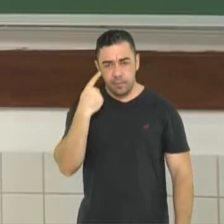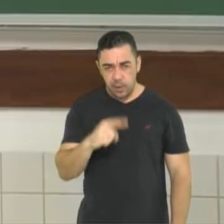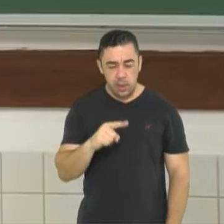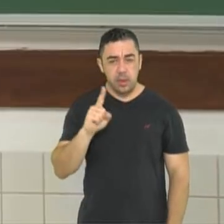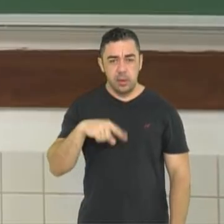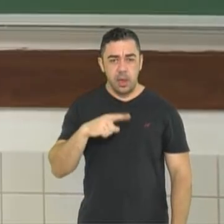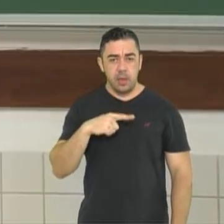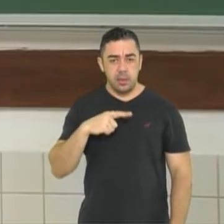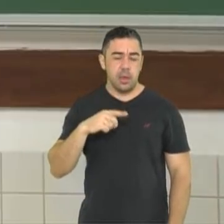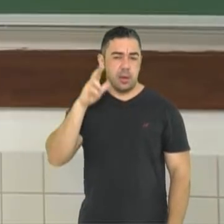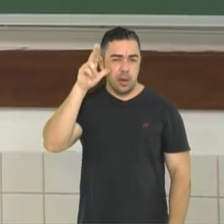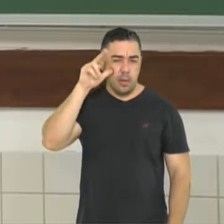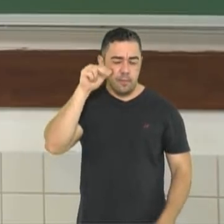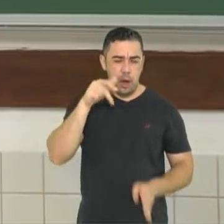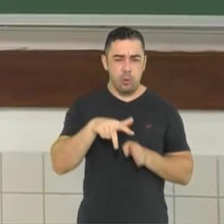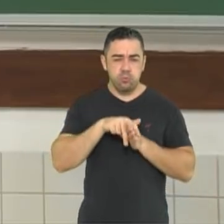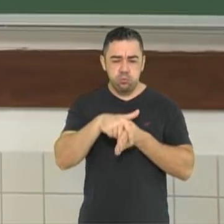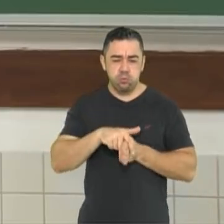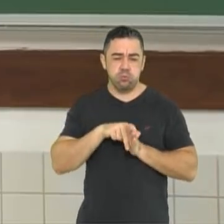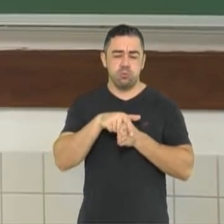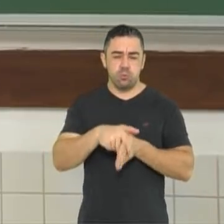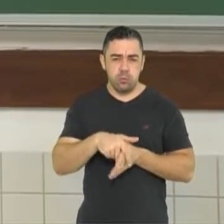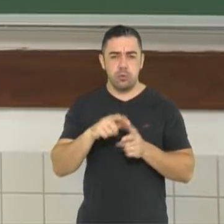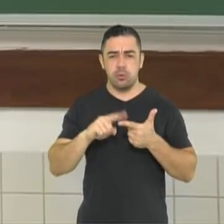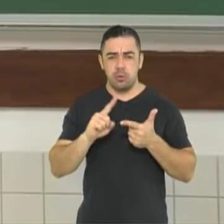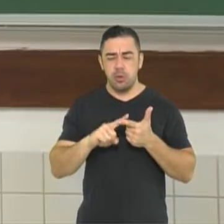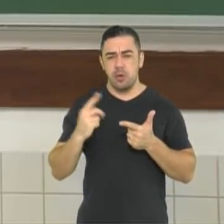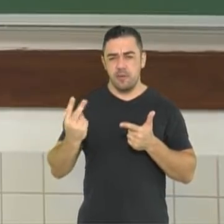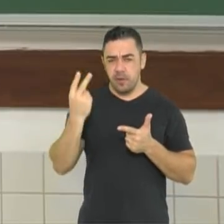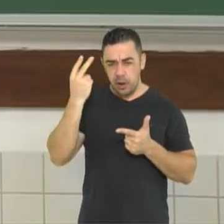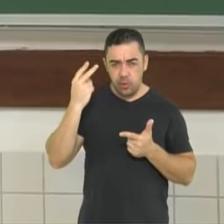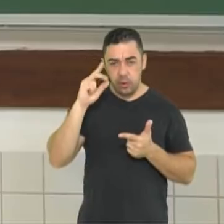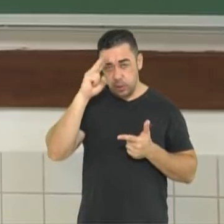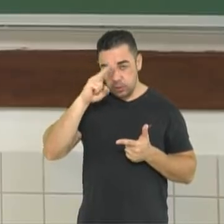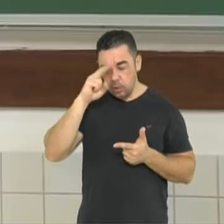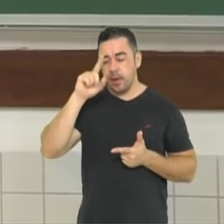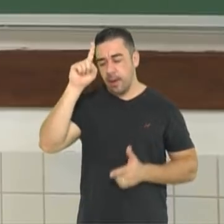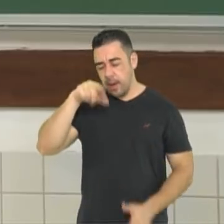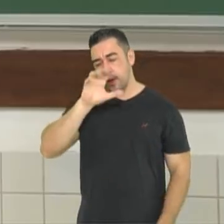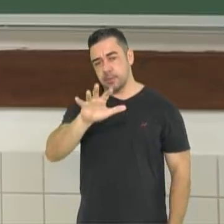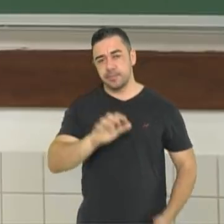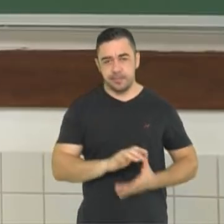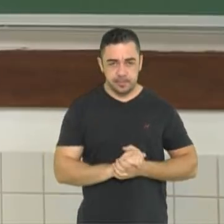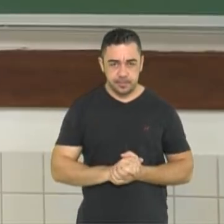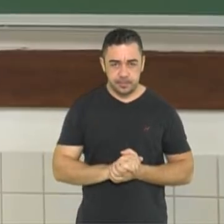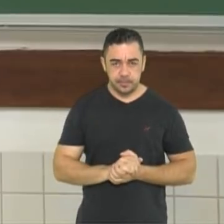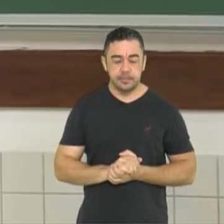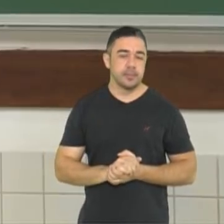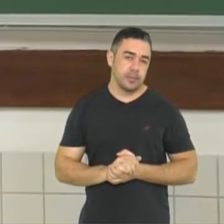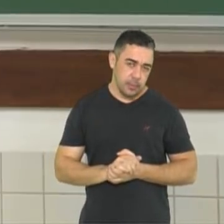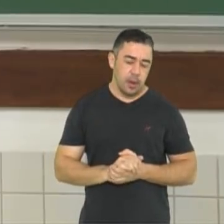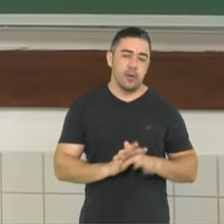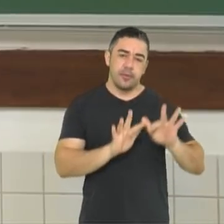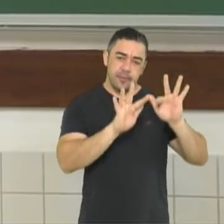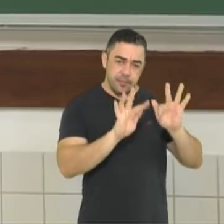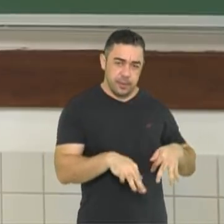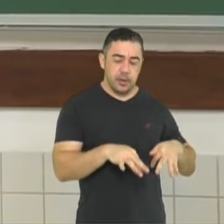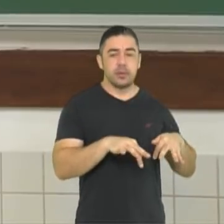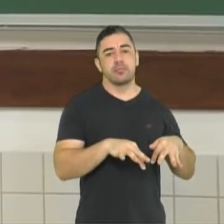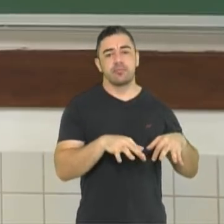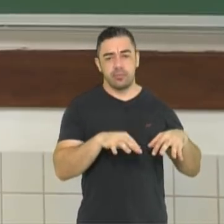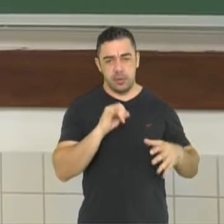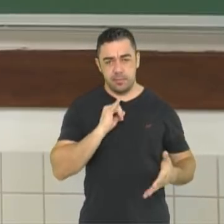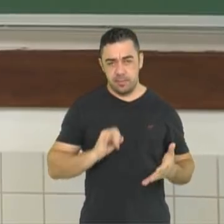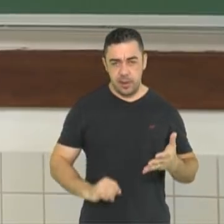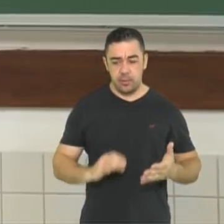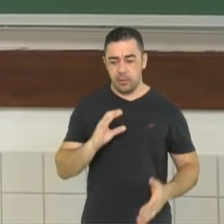daqueles cavaleiros, aqueles valores, aquelas histórias cavaleirescas. Exatamente. Vai ter que cair o Império Carolíngio, vai passar